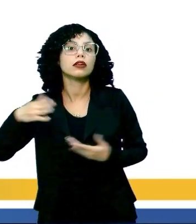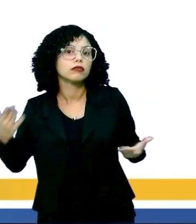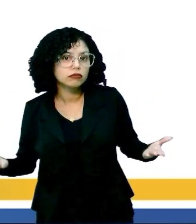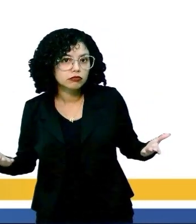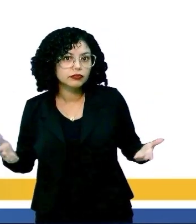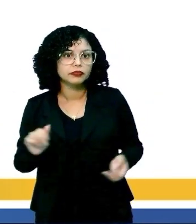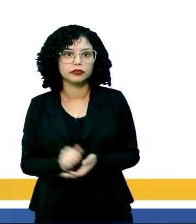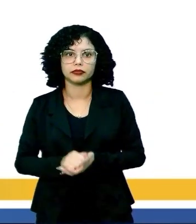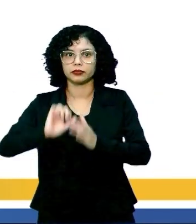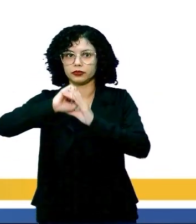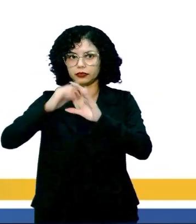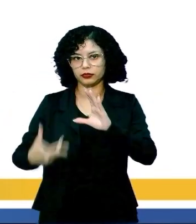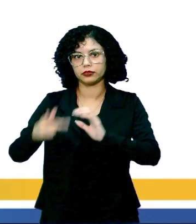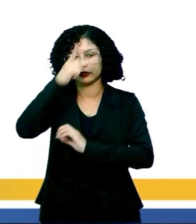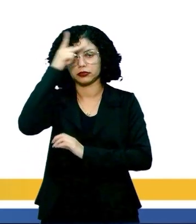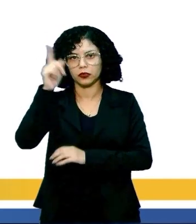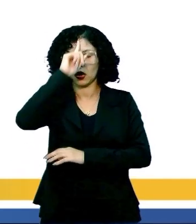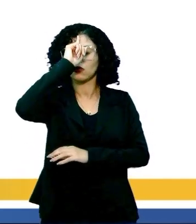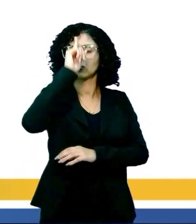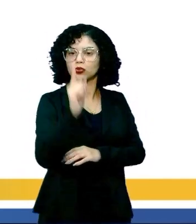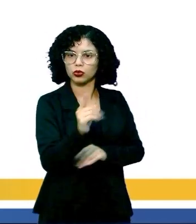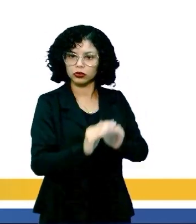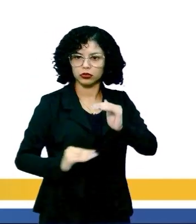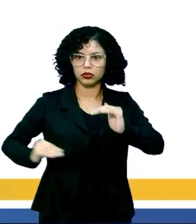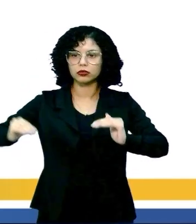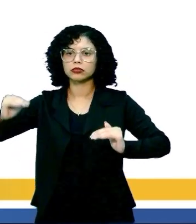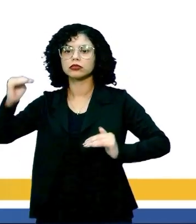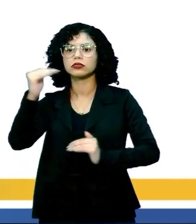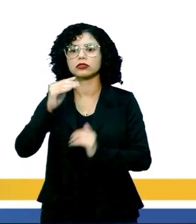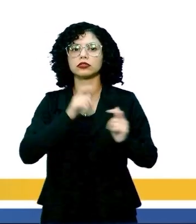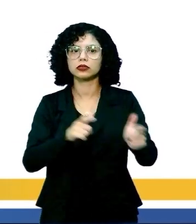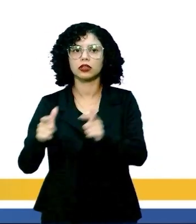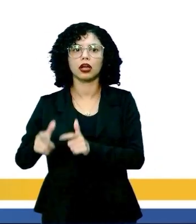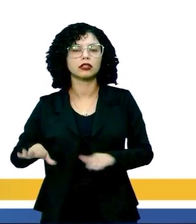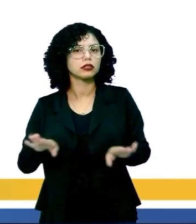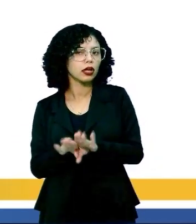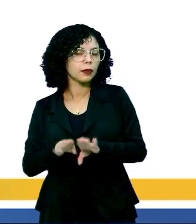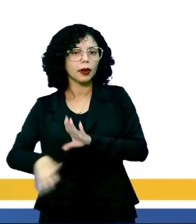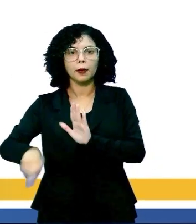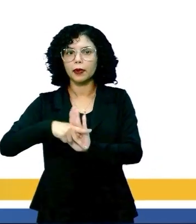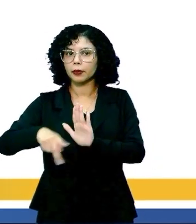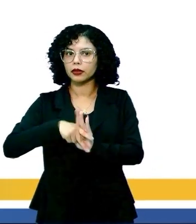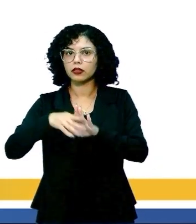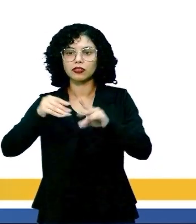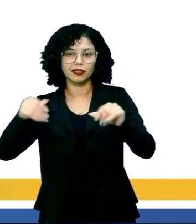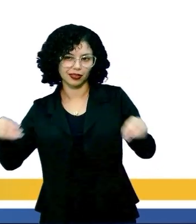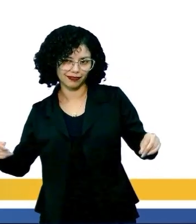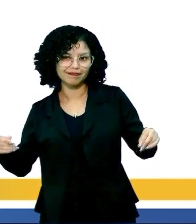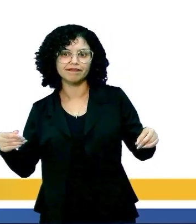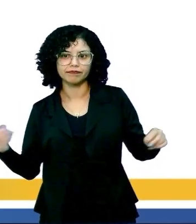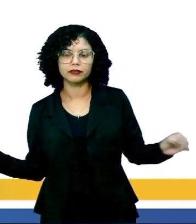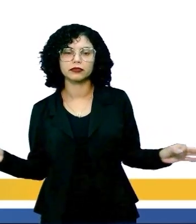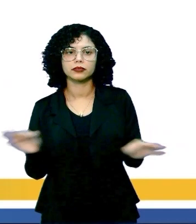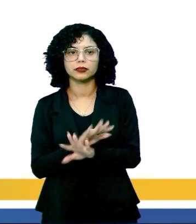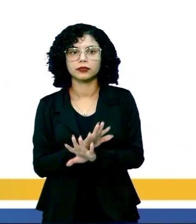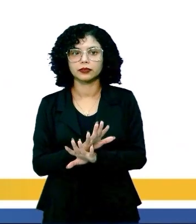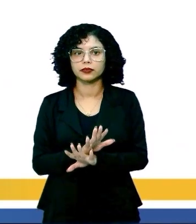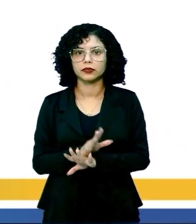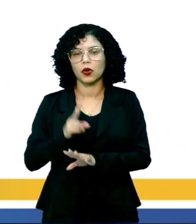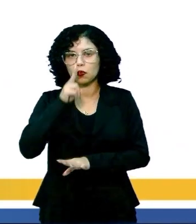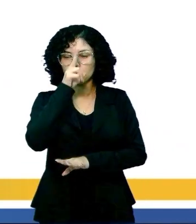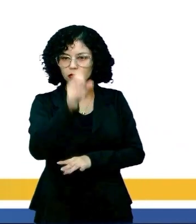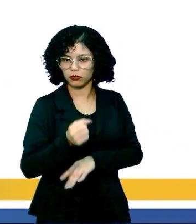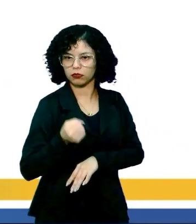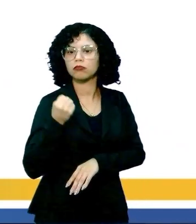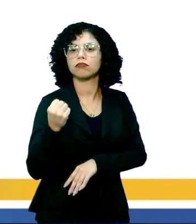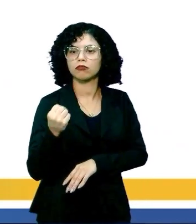coronéis. Eles eram autoridades locais que também eram proprietários de terra. Eles acabam ficando muito poderosos